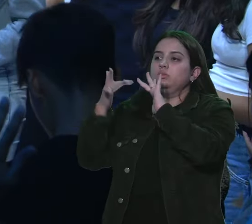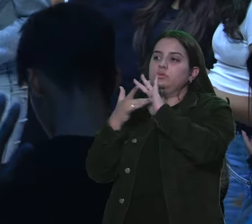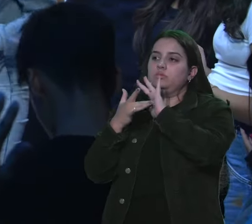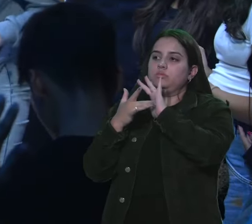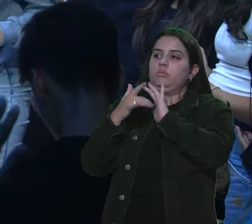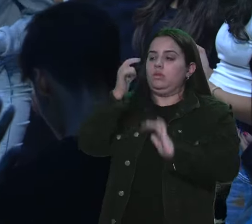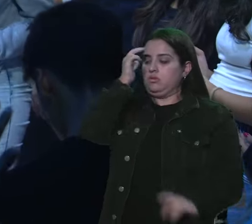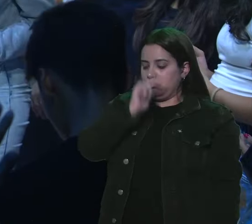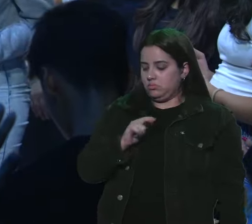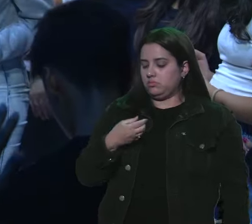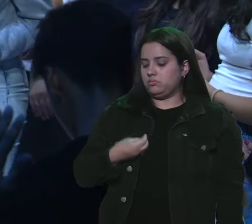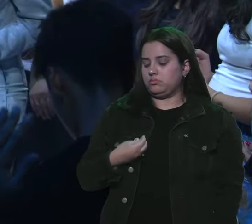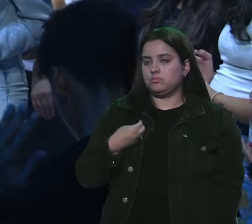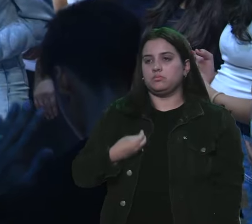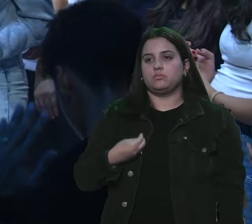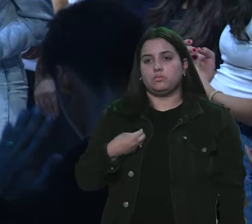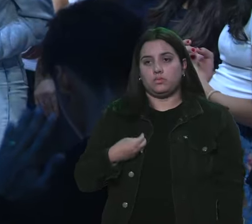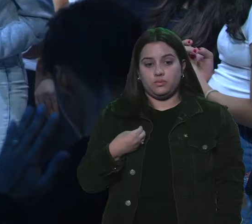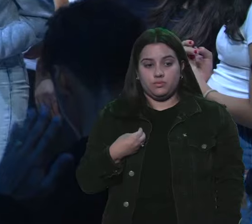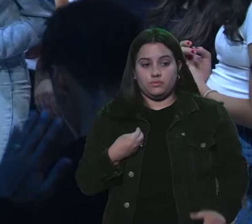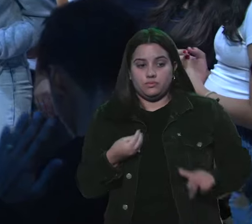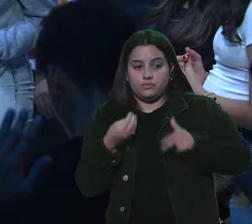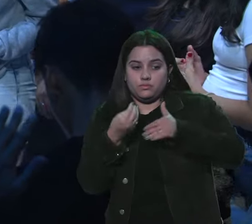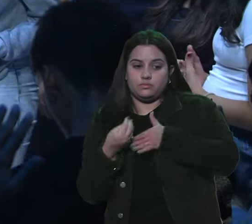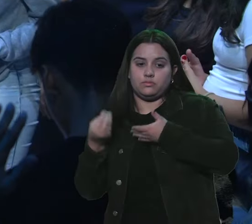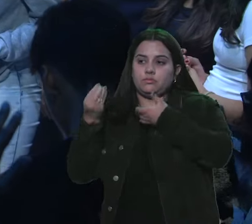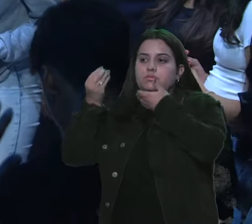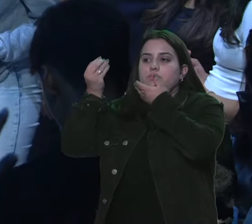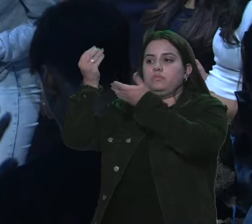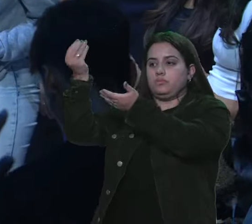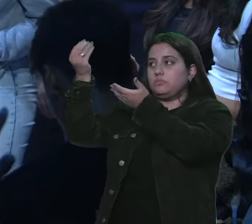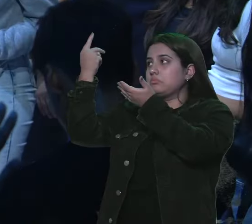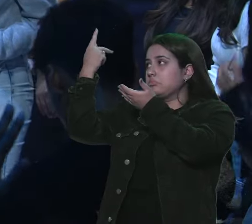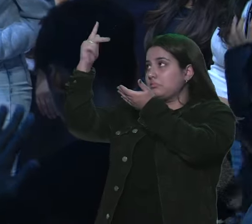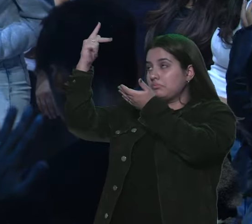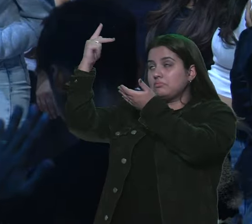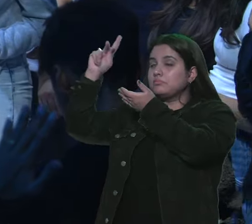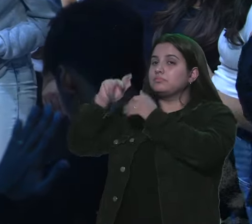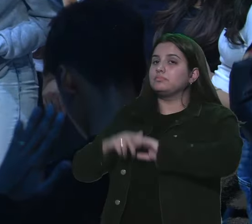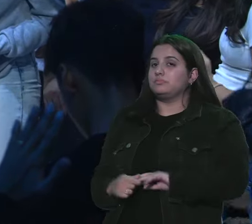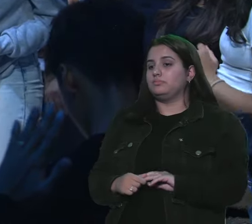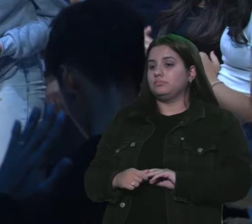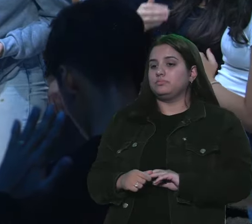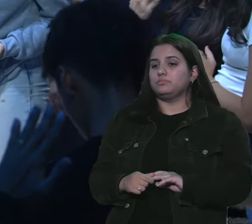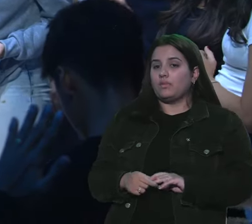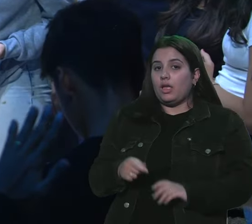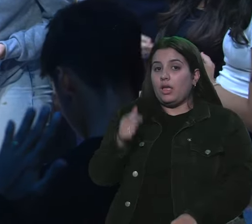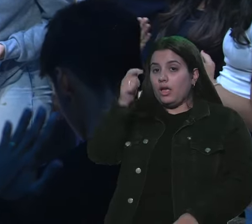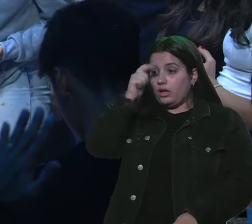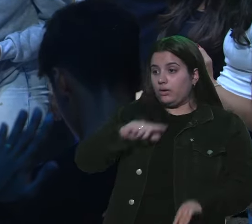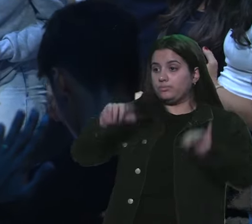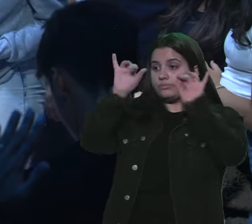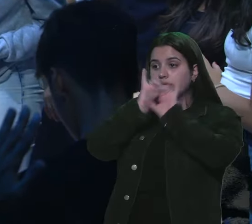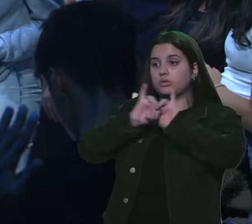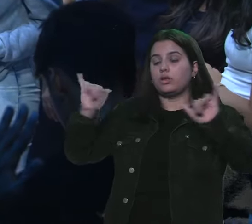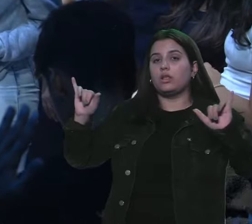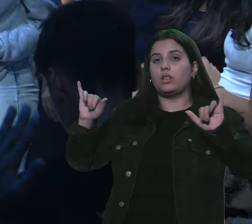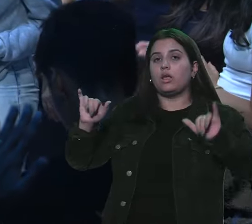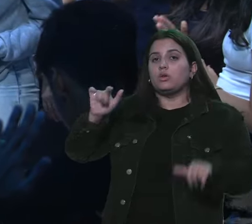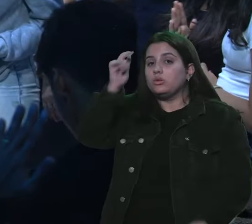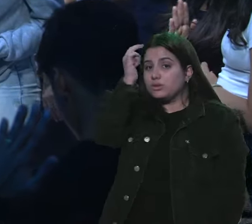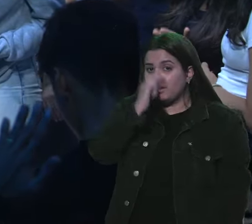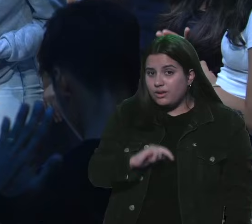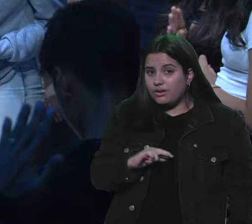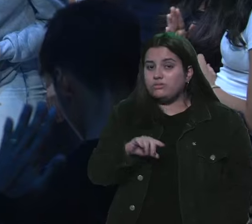eu entrego a minha vida nas suas mãos. Eu declaro que eu